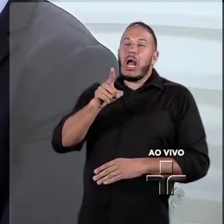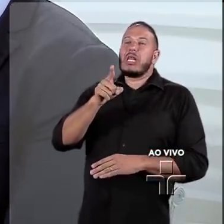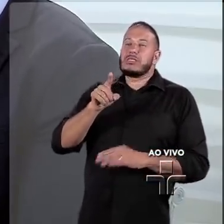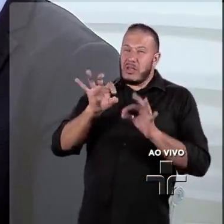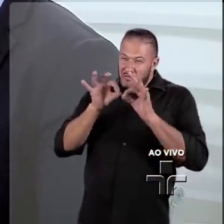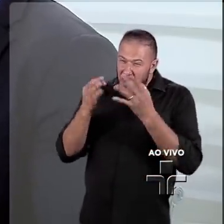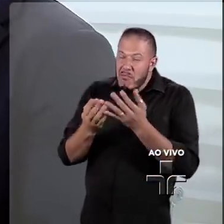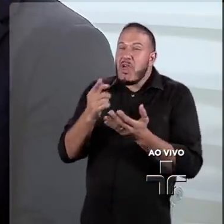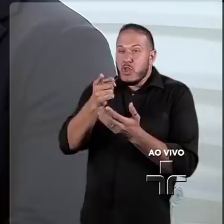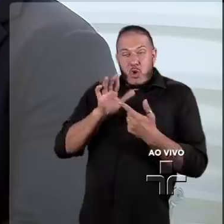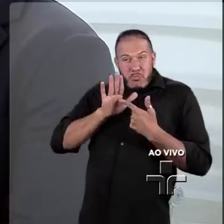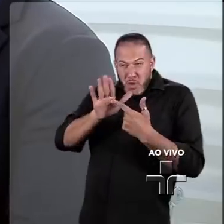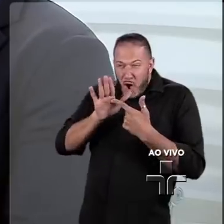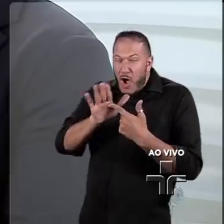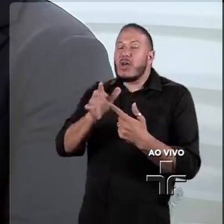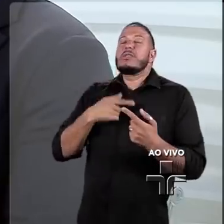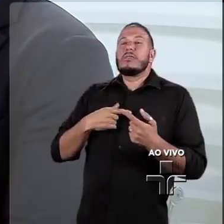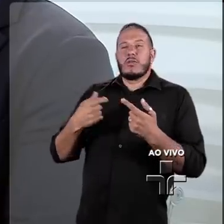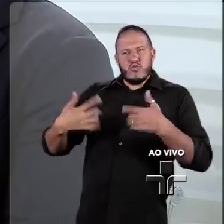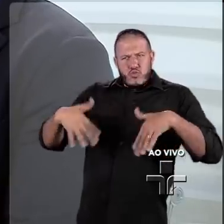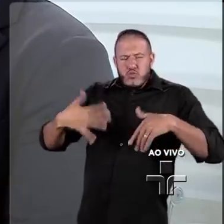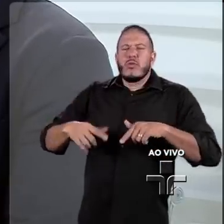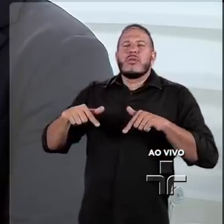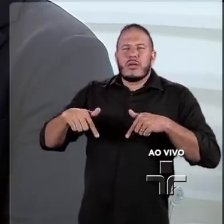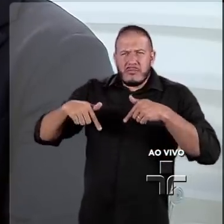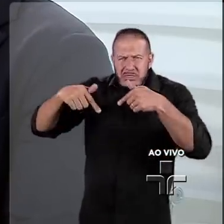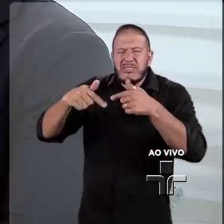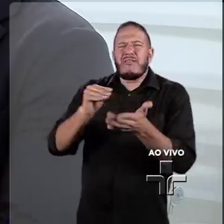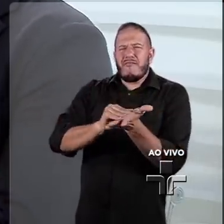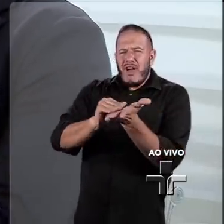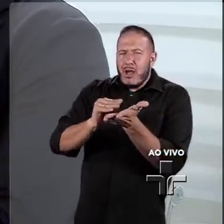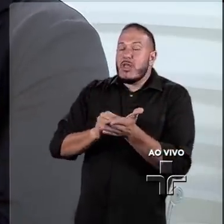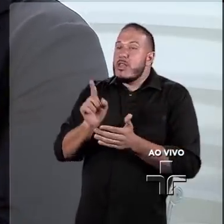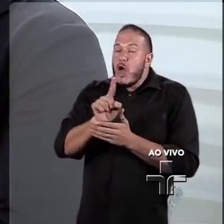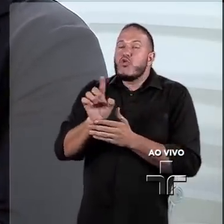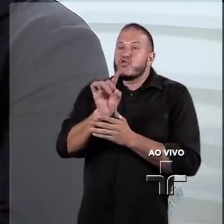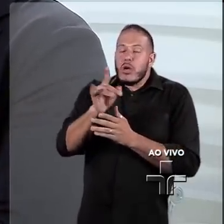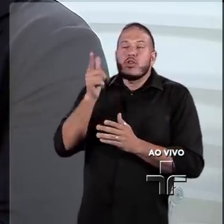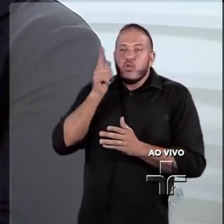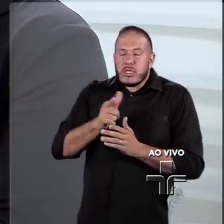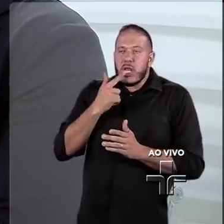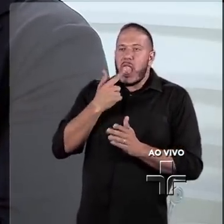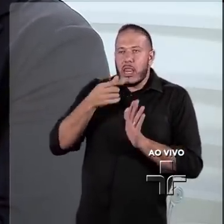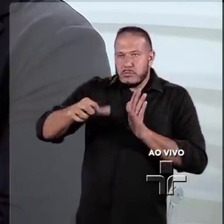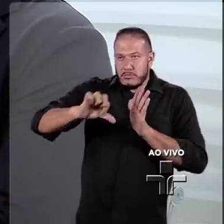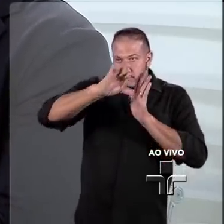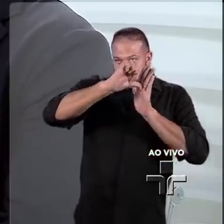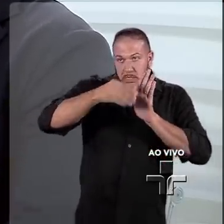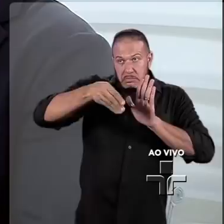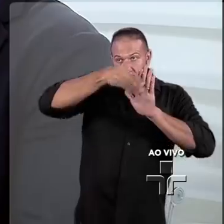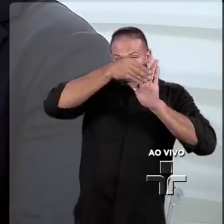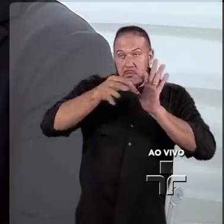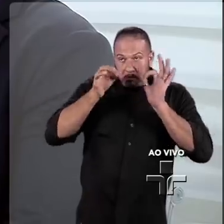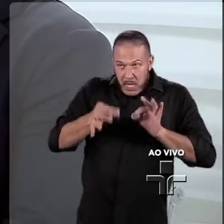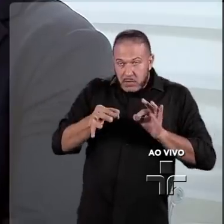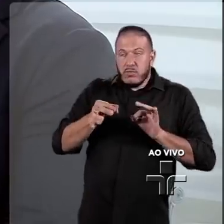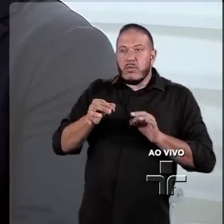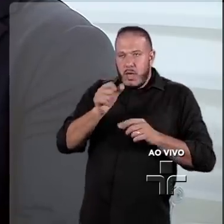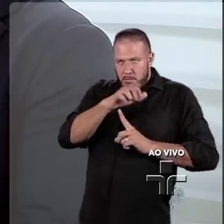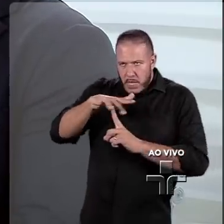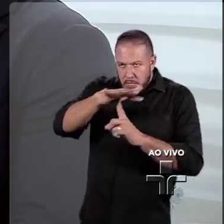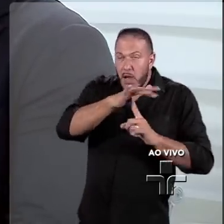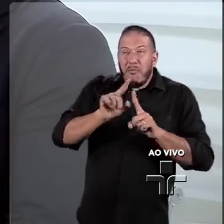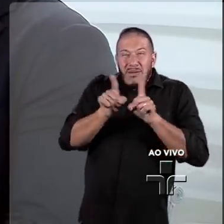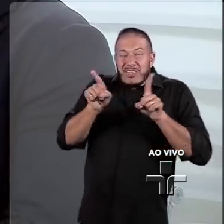Isso mostra que a gente tem muito a avançar, não apenas no licenciamento ambiental, mas na fiscalização.